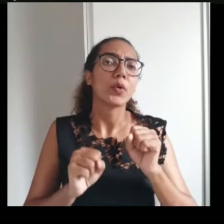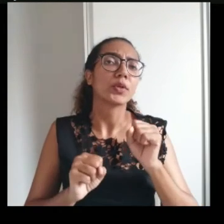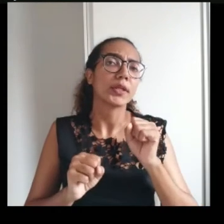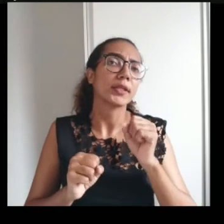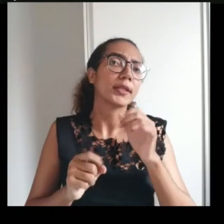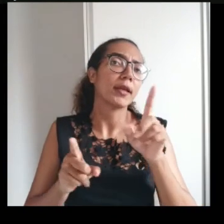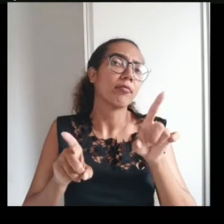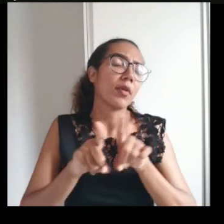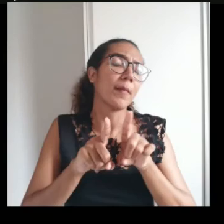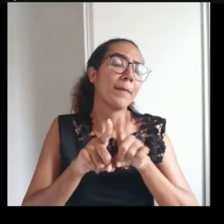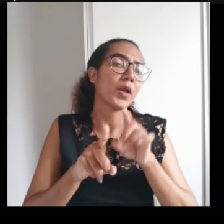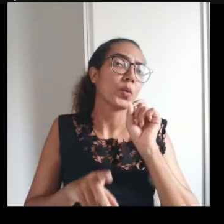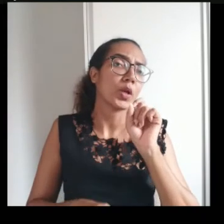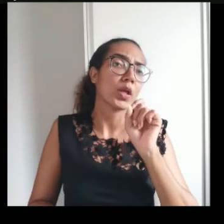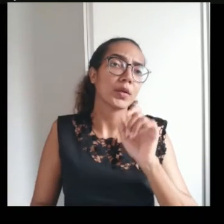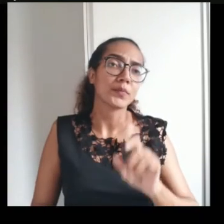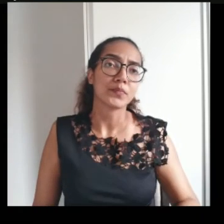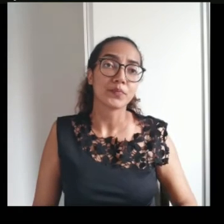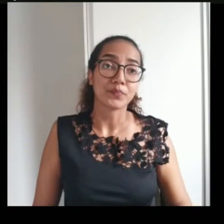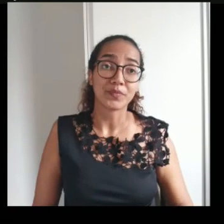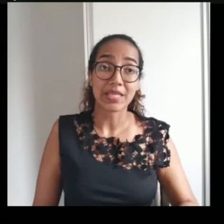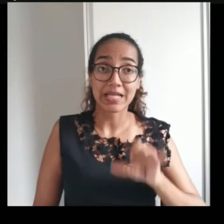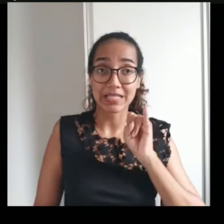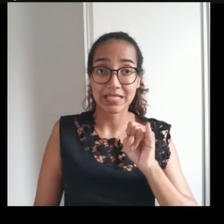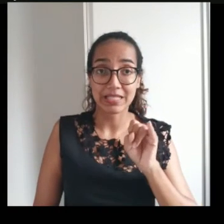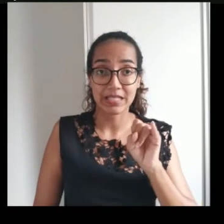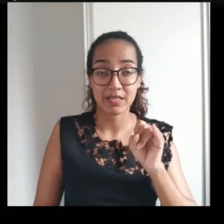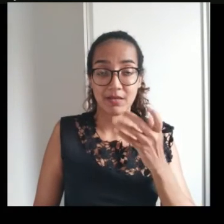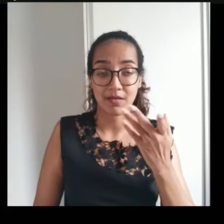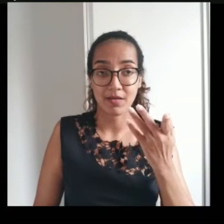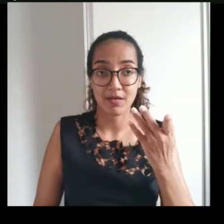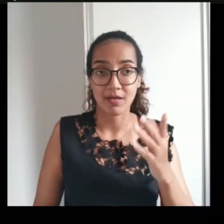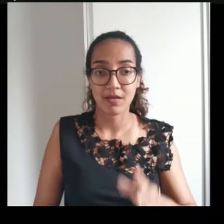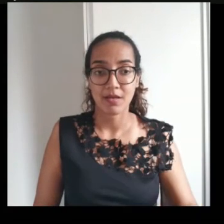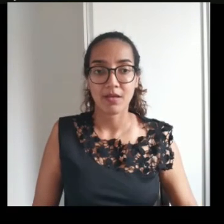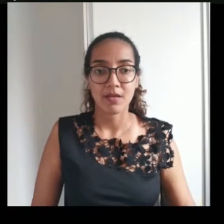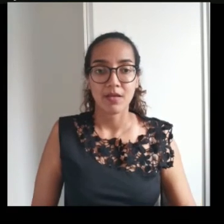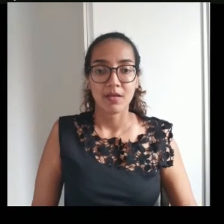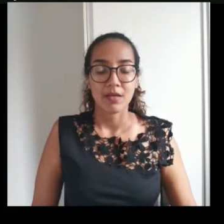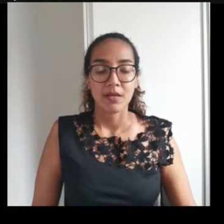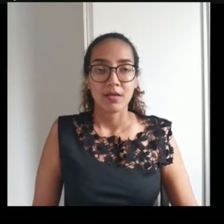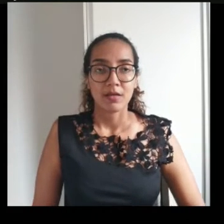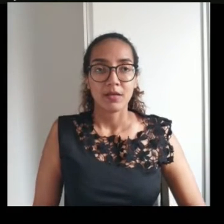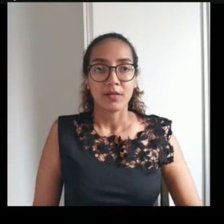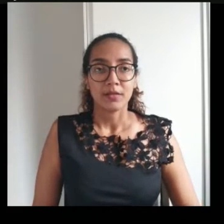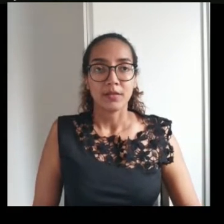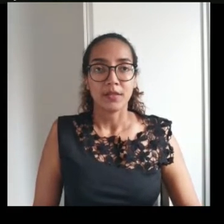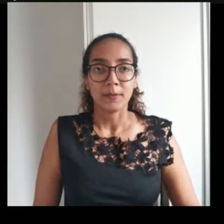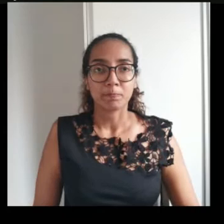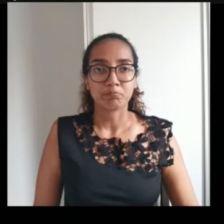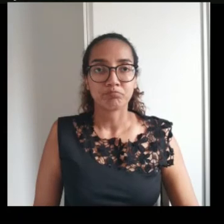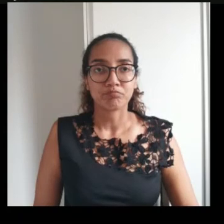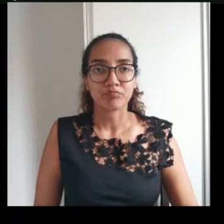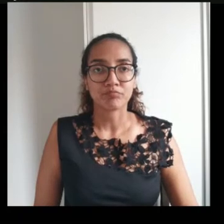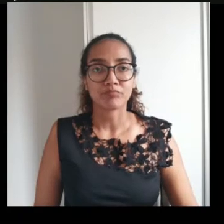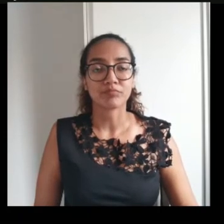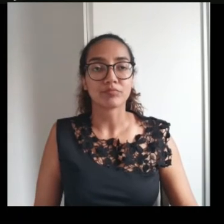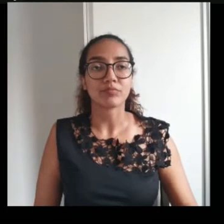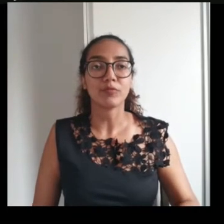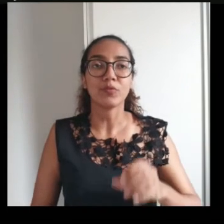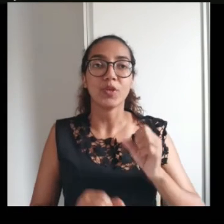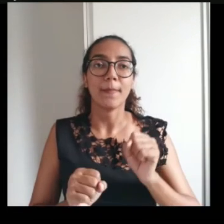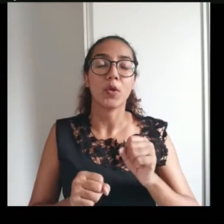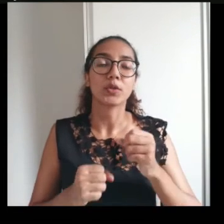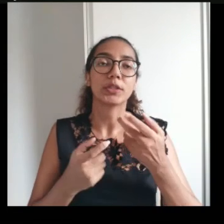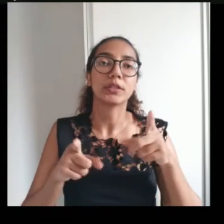gente usar, por exemplo, se algum estiver usando também CPF como se fosse um ID,